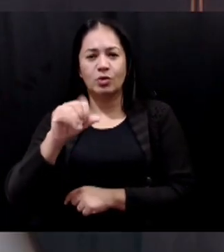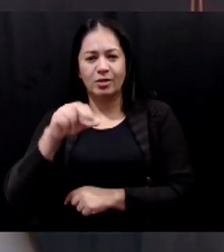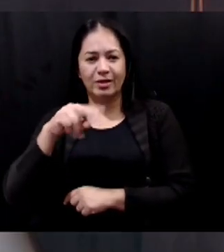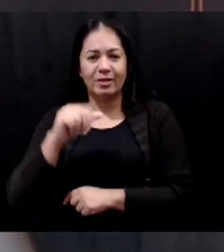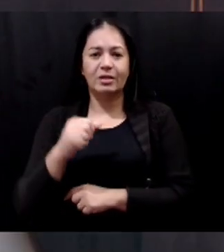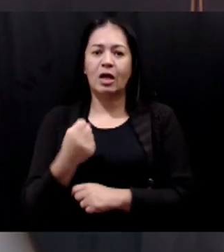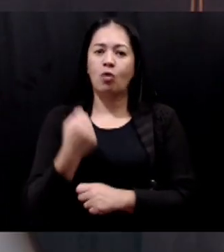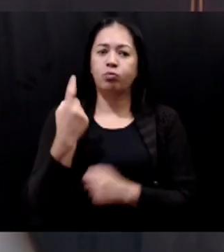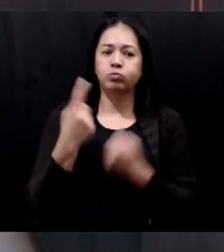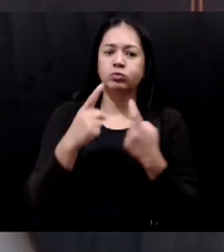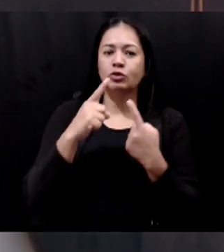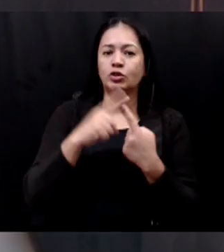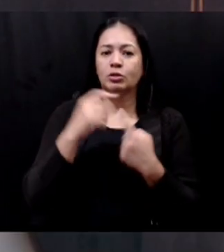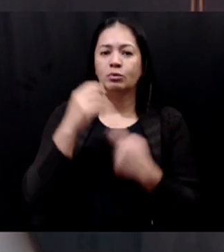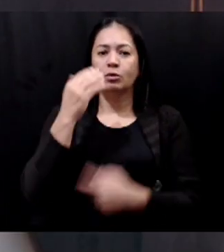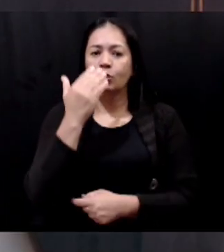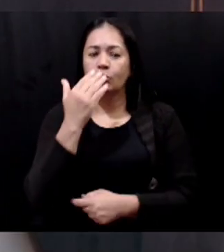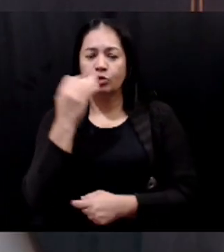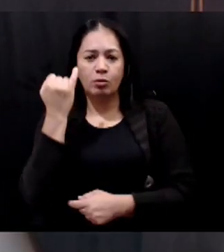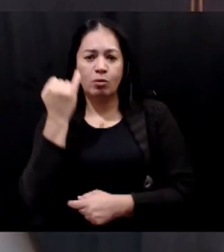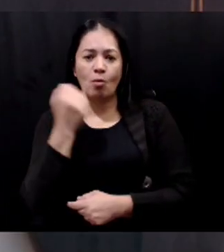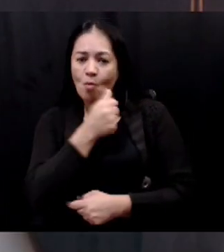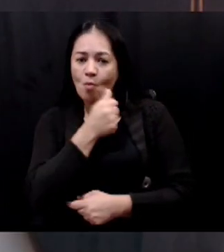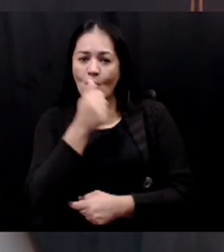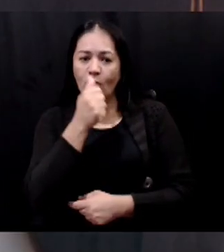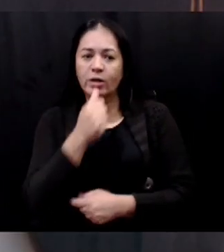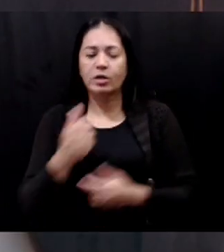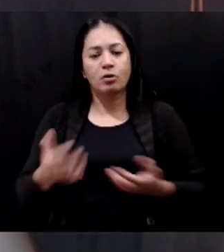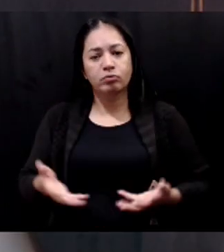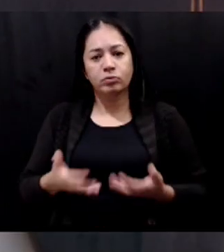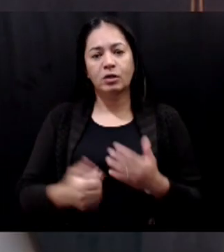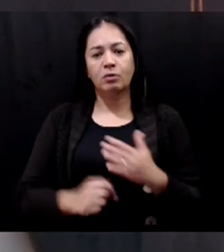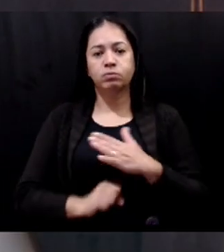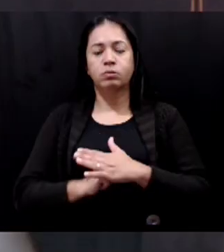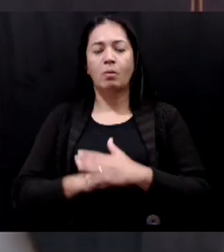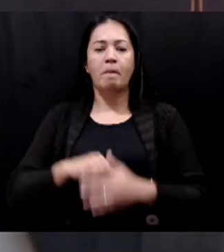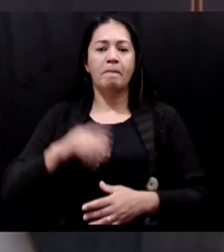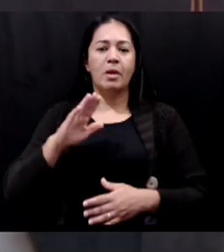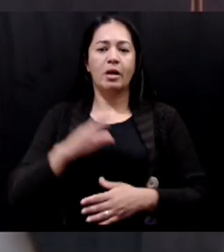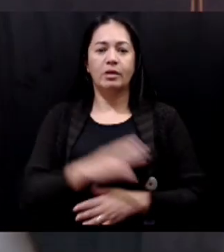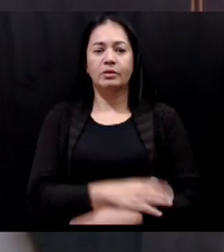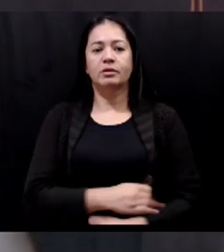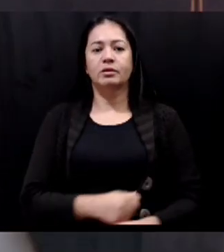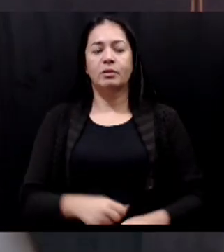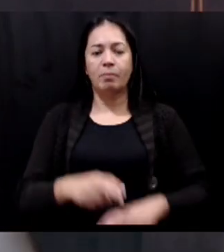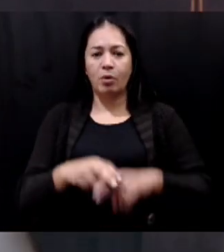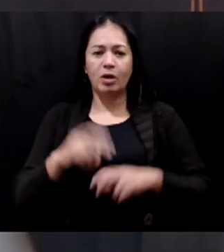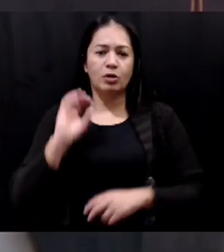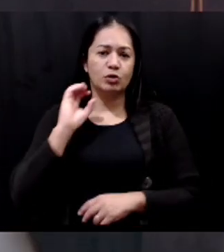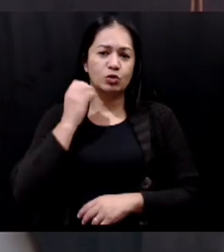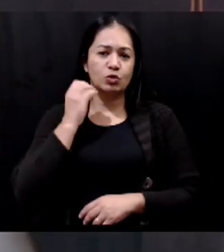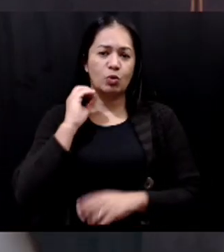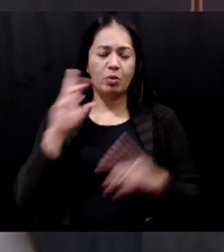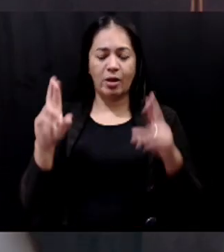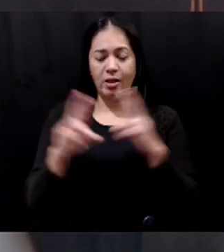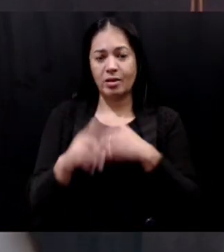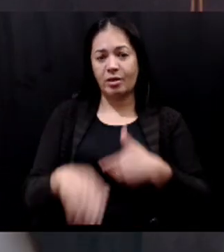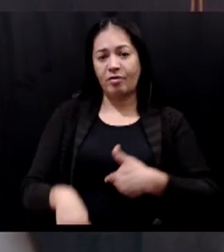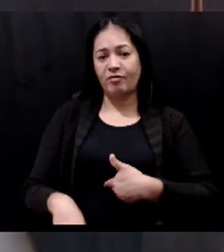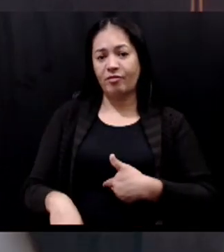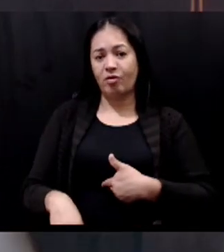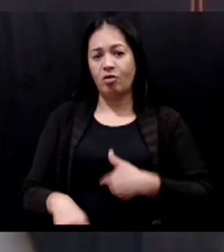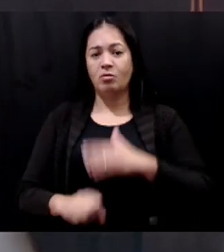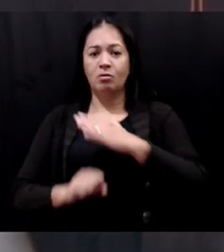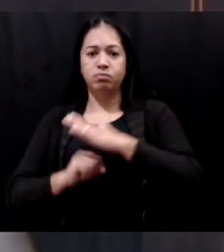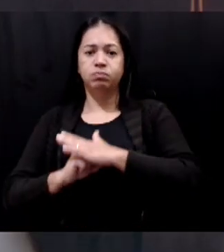mais saciedade, para que essas alterações nesses hormônios relacionados à fome e saciedade não sejam tão, não